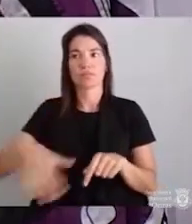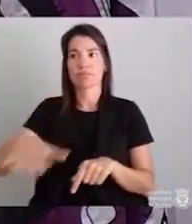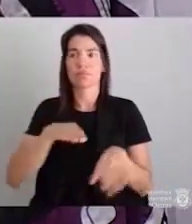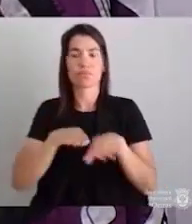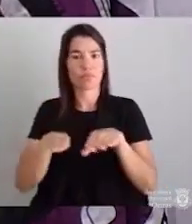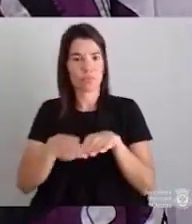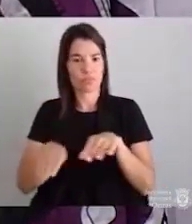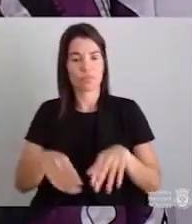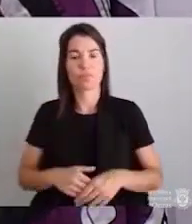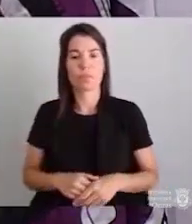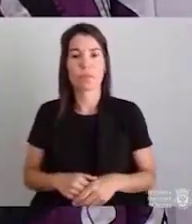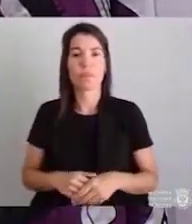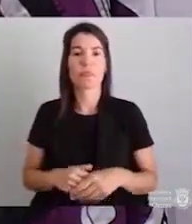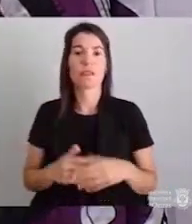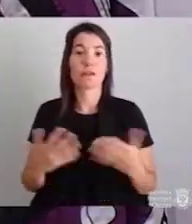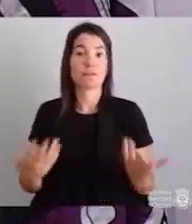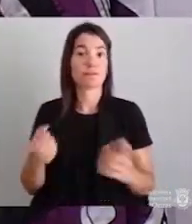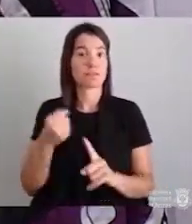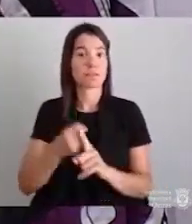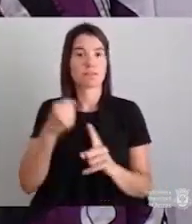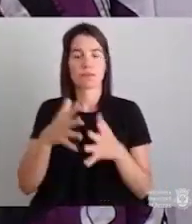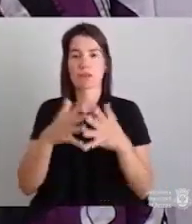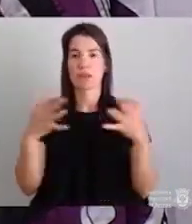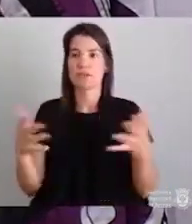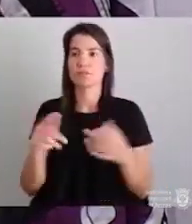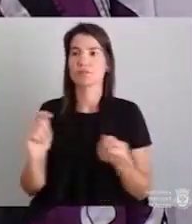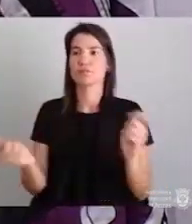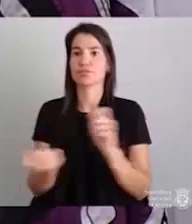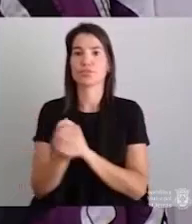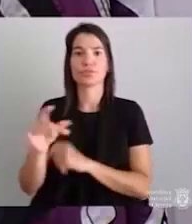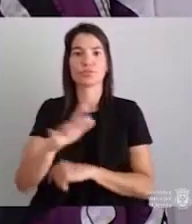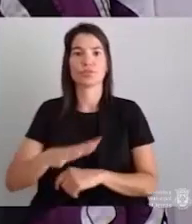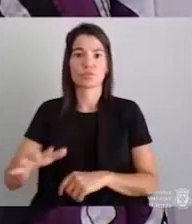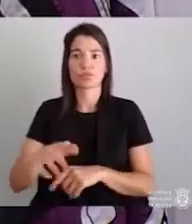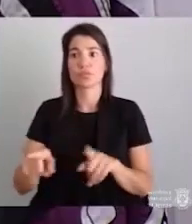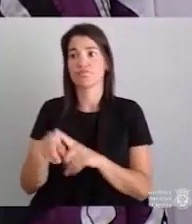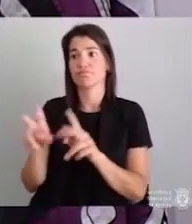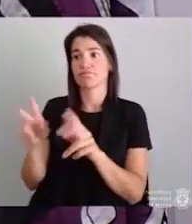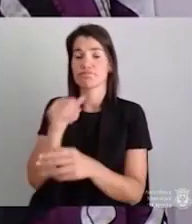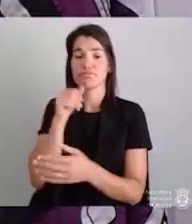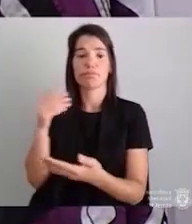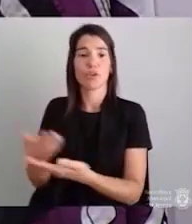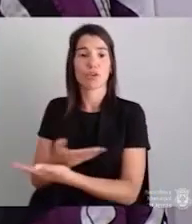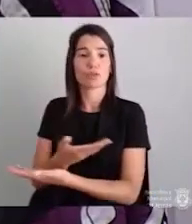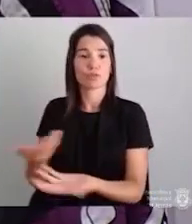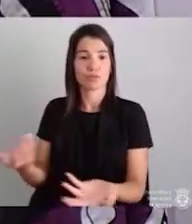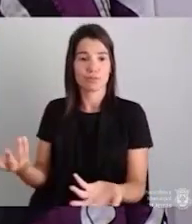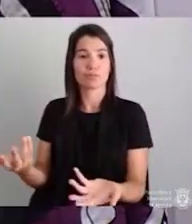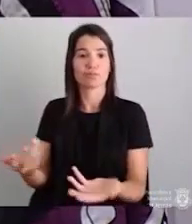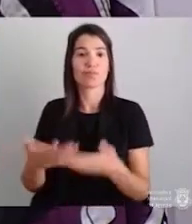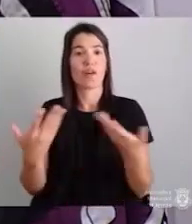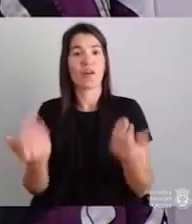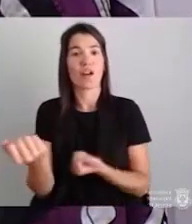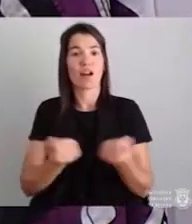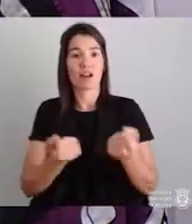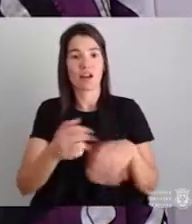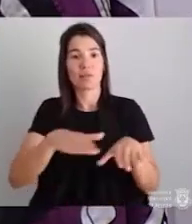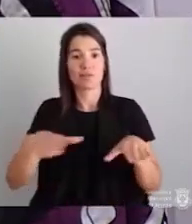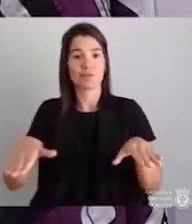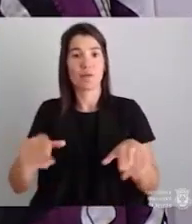é um grande desafio transformar um lugar morto num lugar onde guardamos cartas no